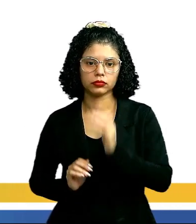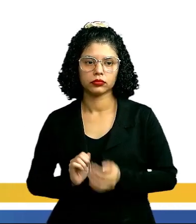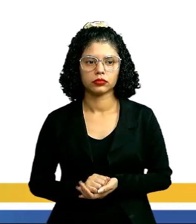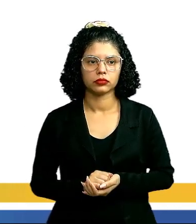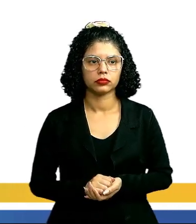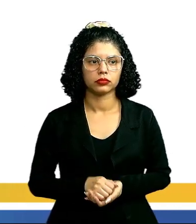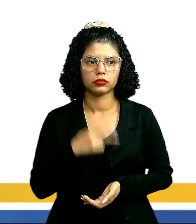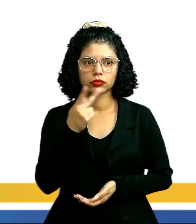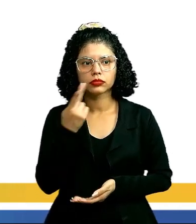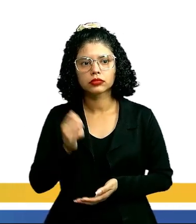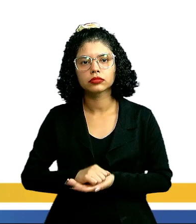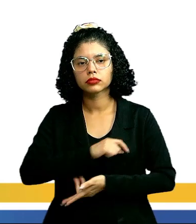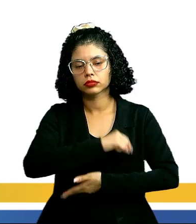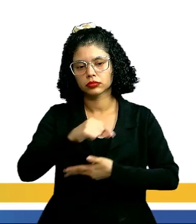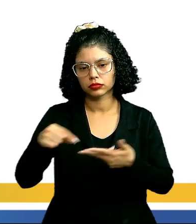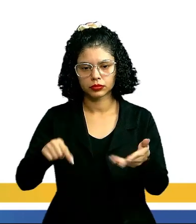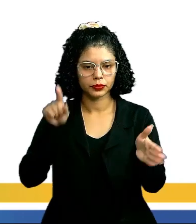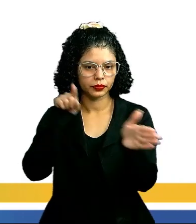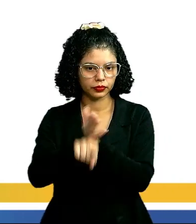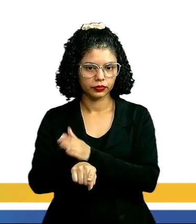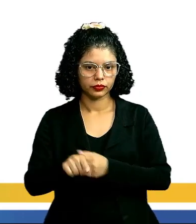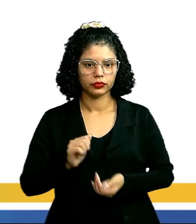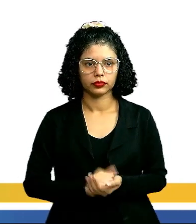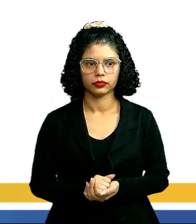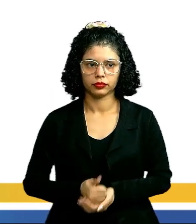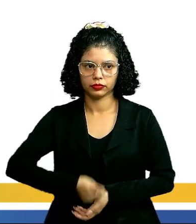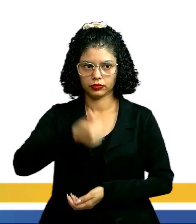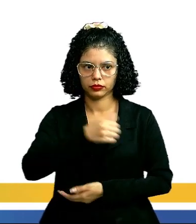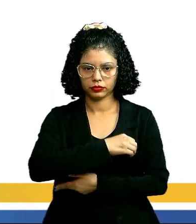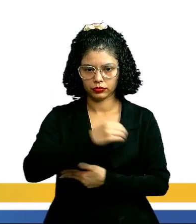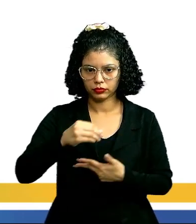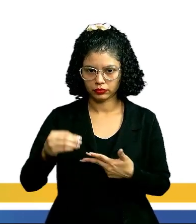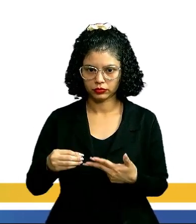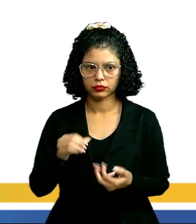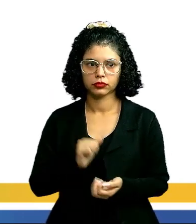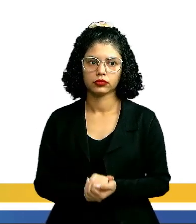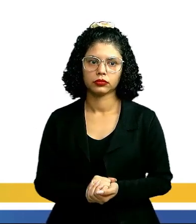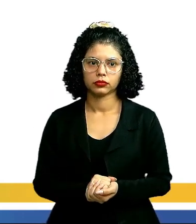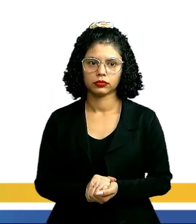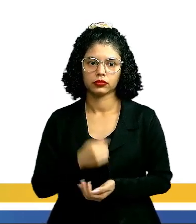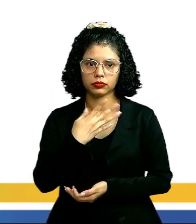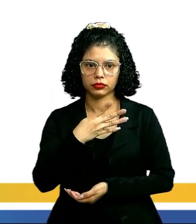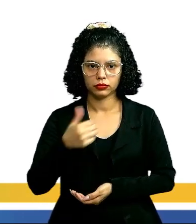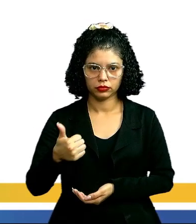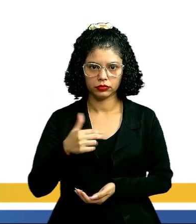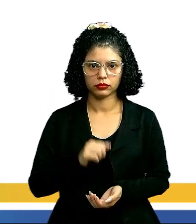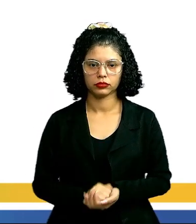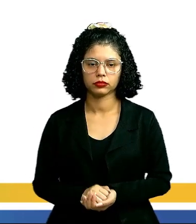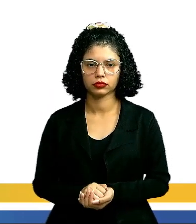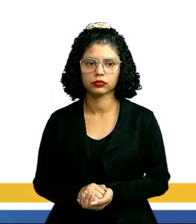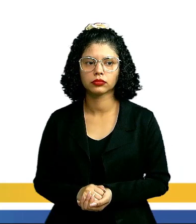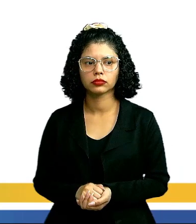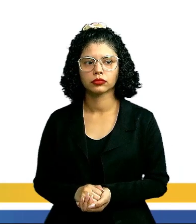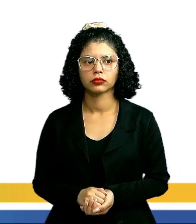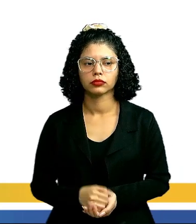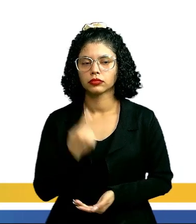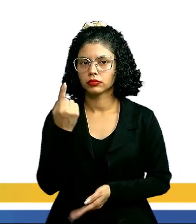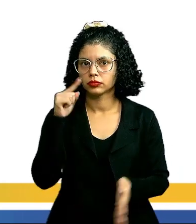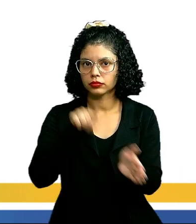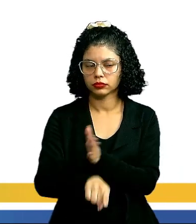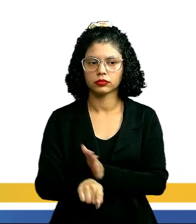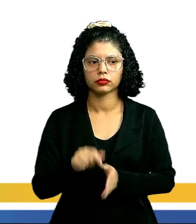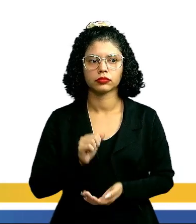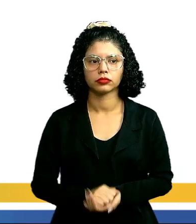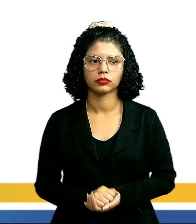Vamos então falar das questões do nosso Aprova Enem. Questão lá na página 41, uma das